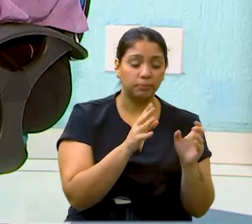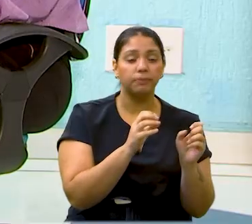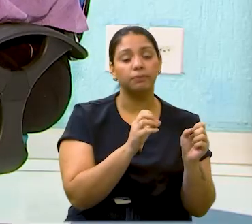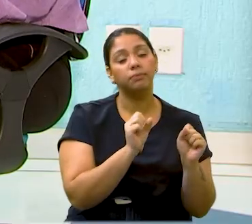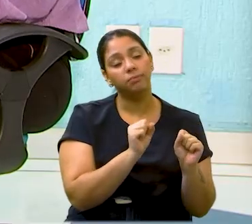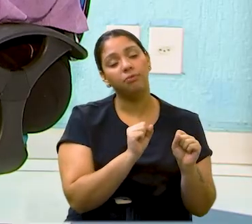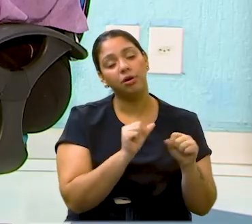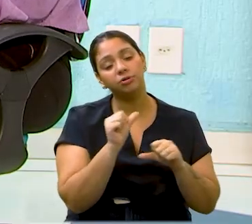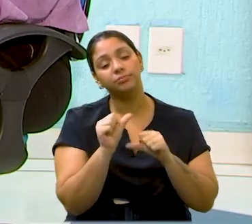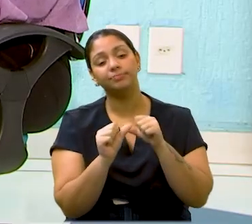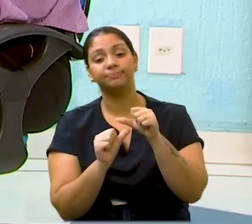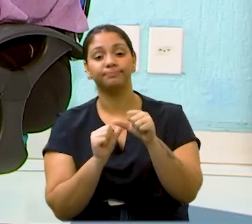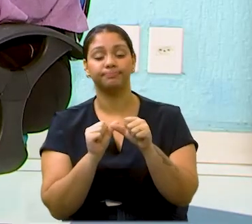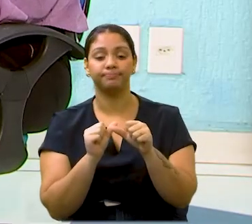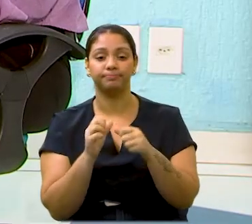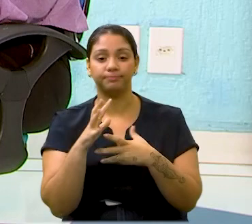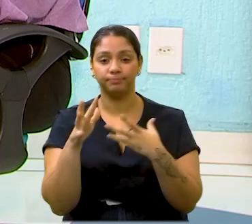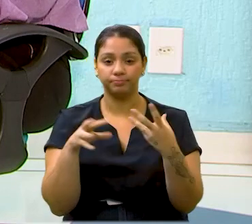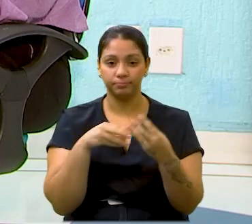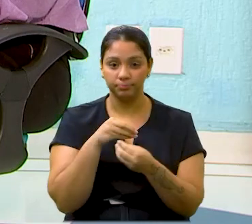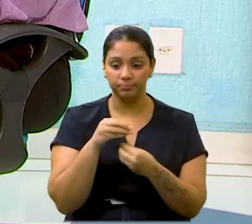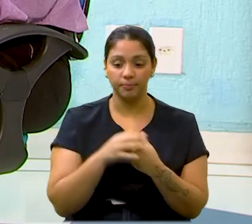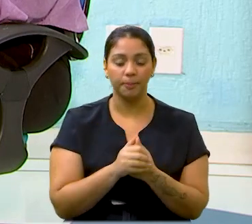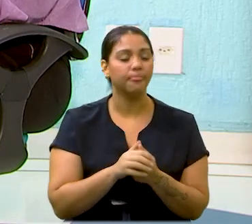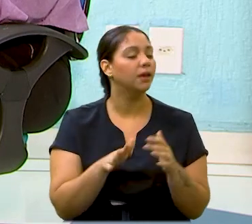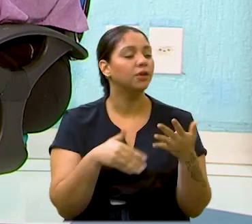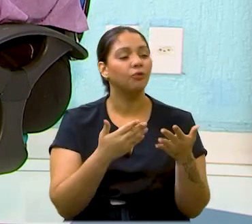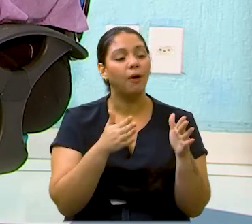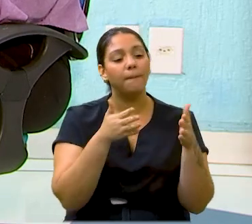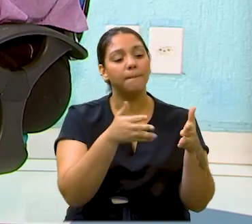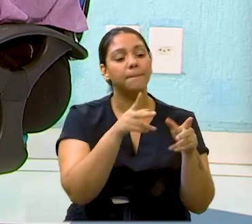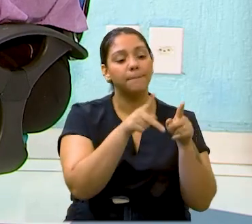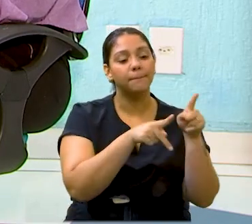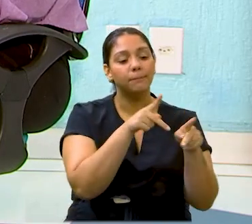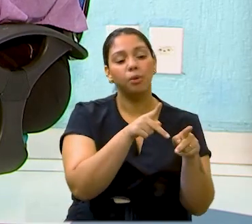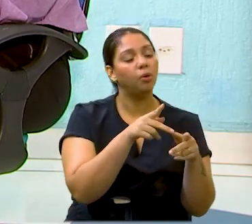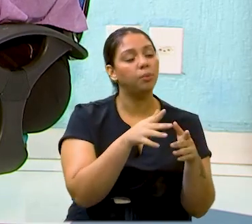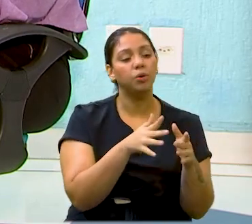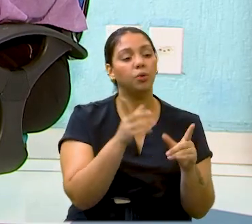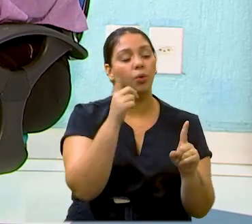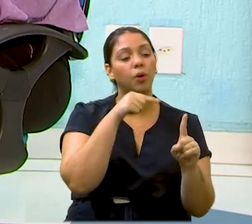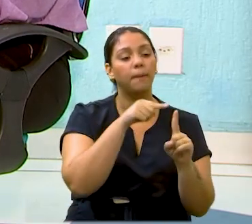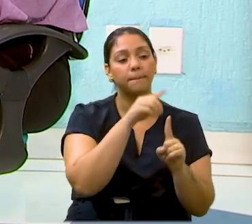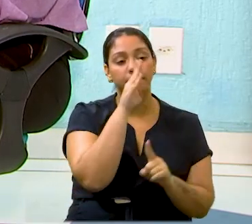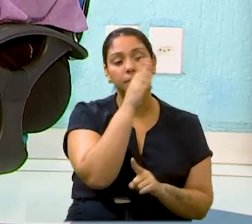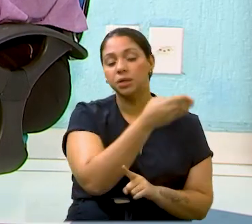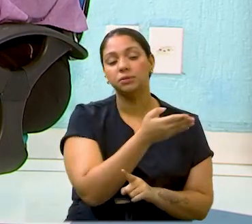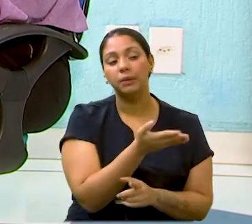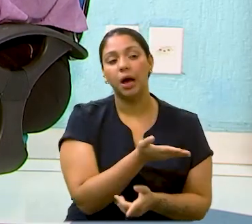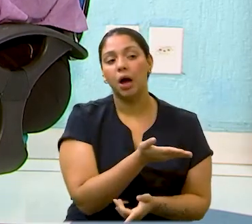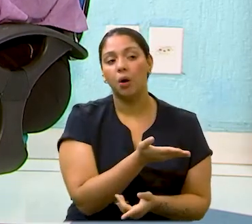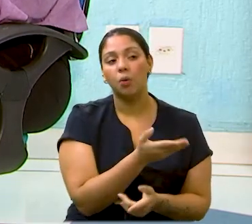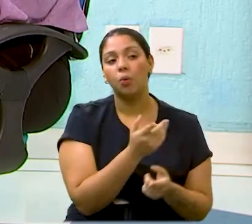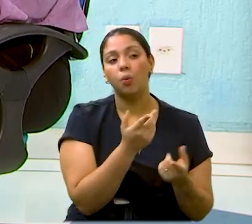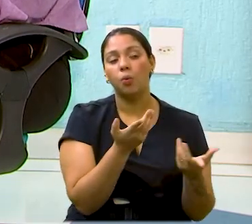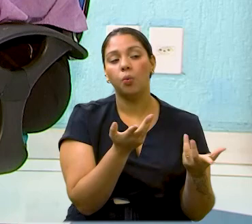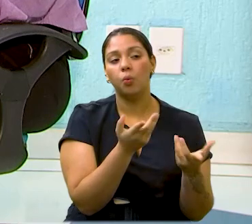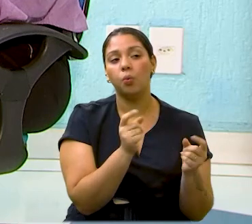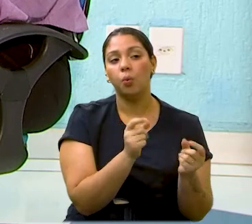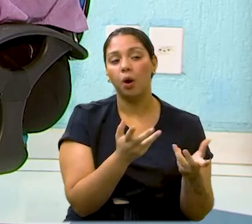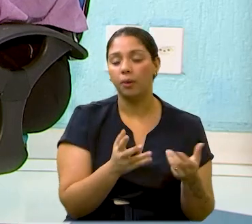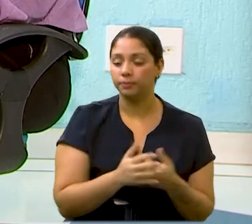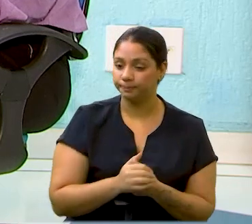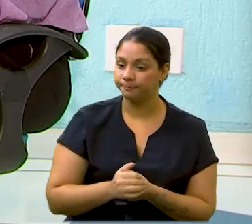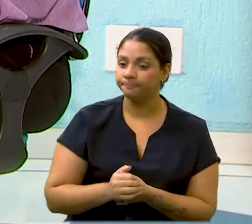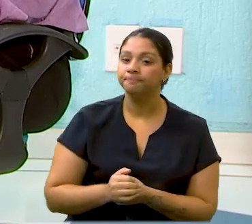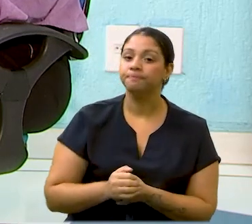séries acima. Né? Exatamente. E o público-alvo, é claro que a gente falou que pode ser todas as idades, mas o público-alvo principalmente é essa.